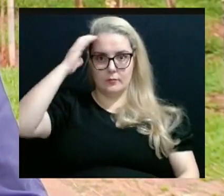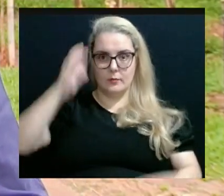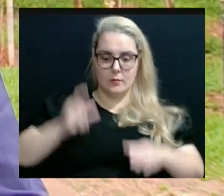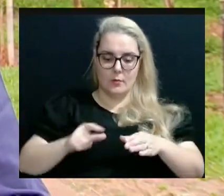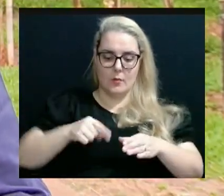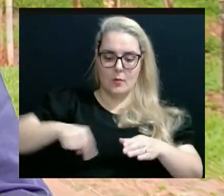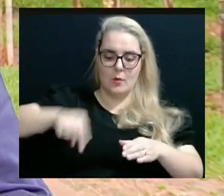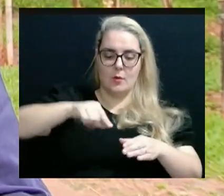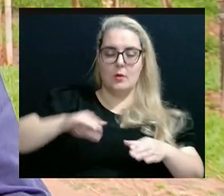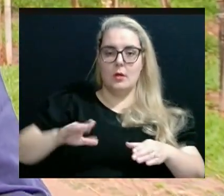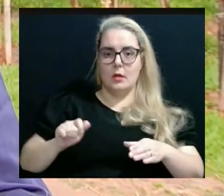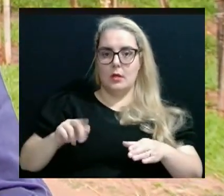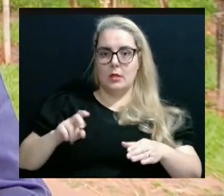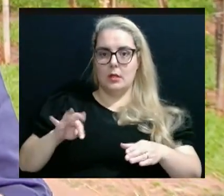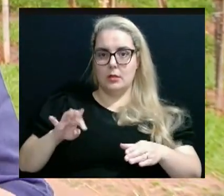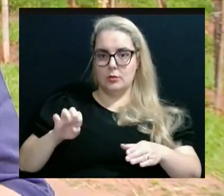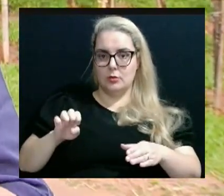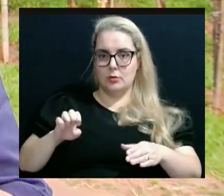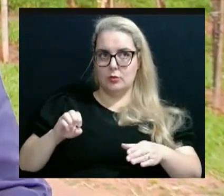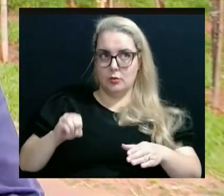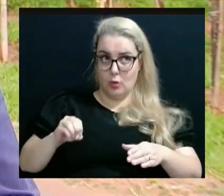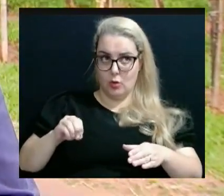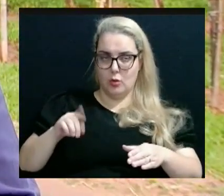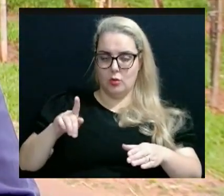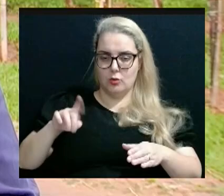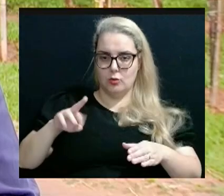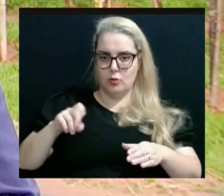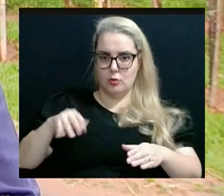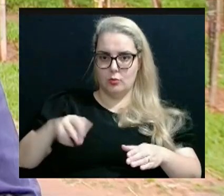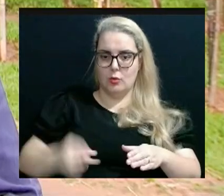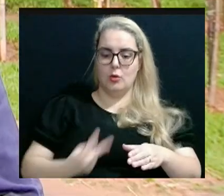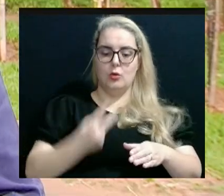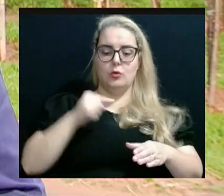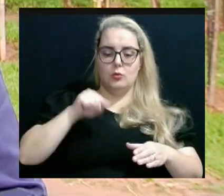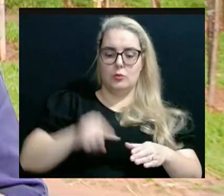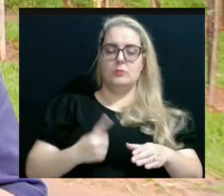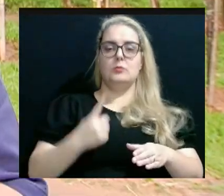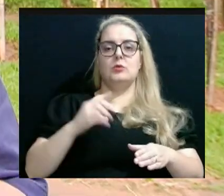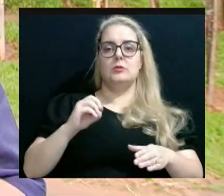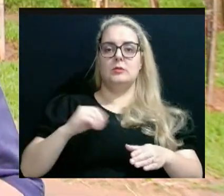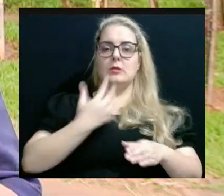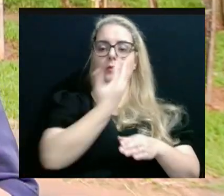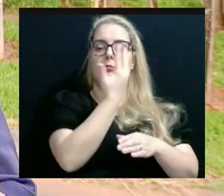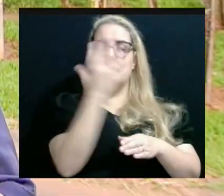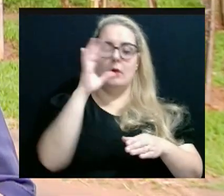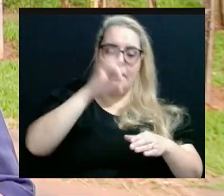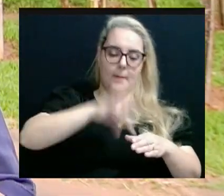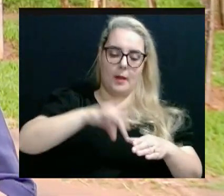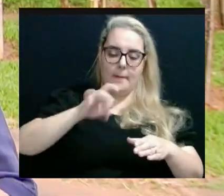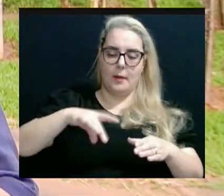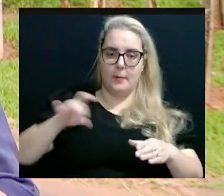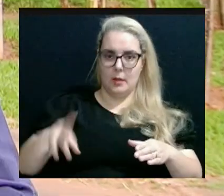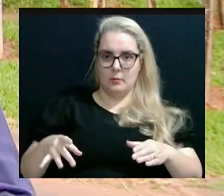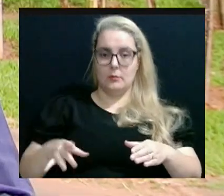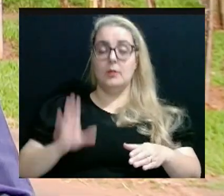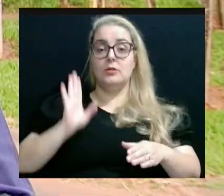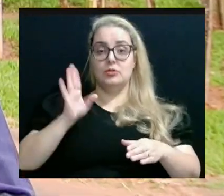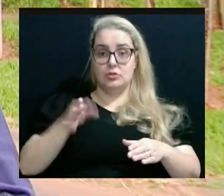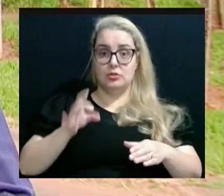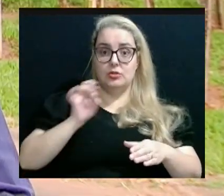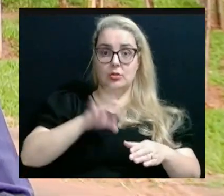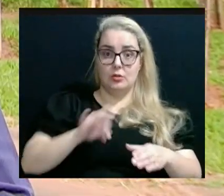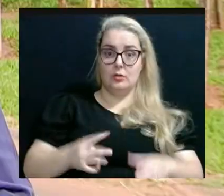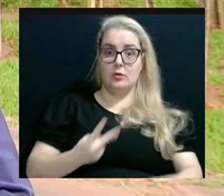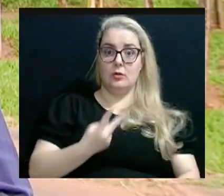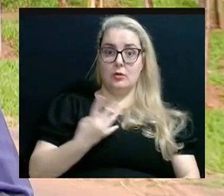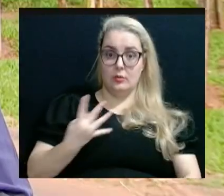né? Onde foram plantadas 2.100 árvores. Nós já plantamos